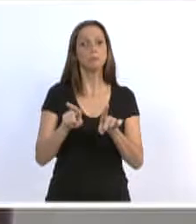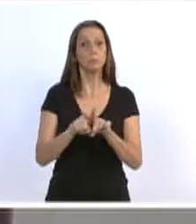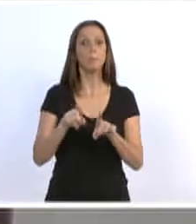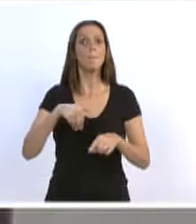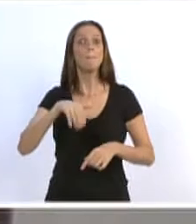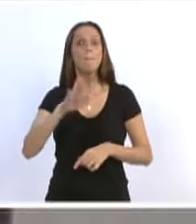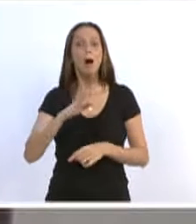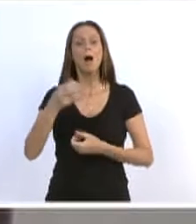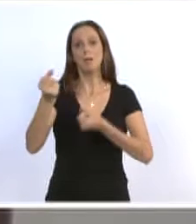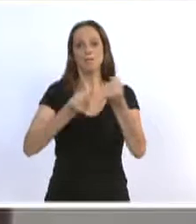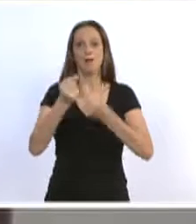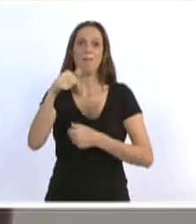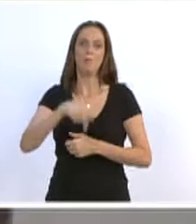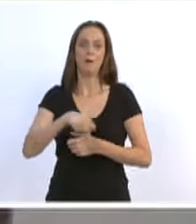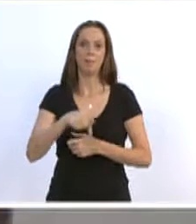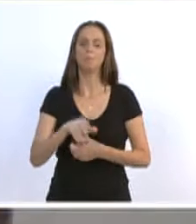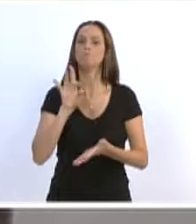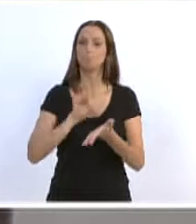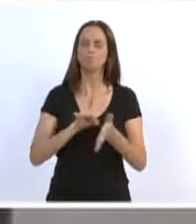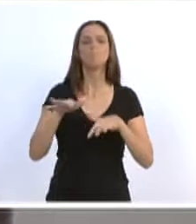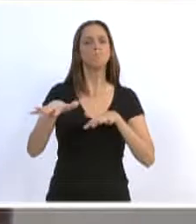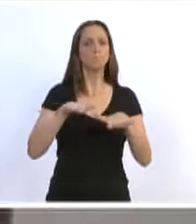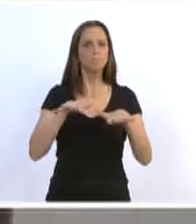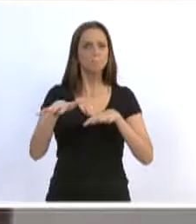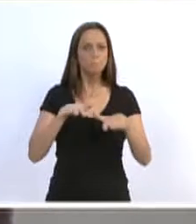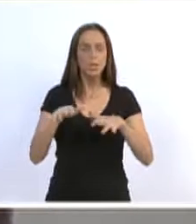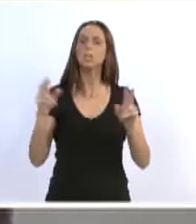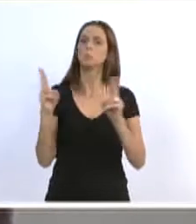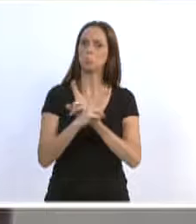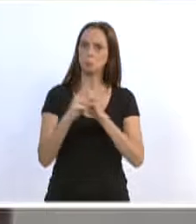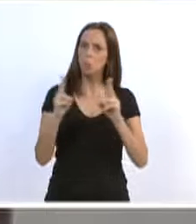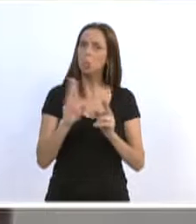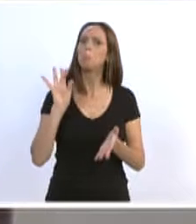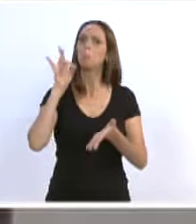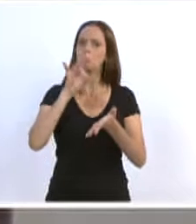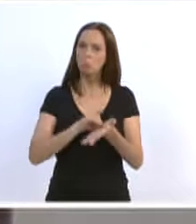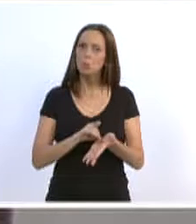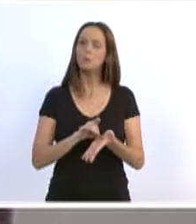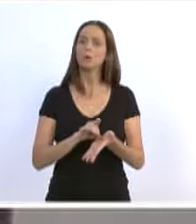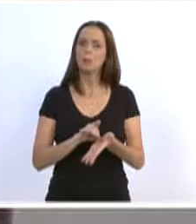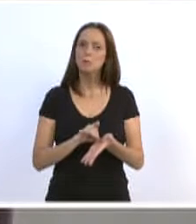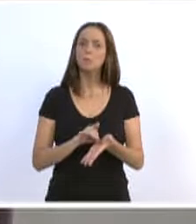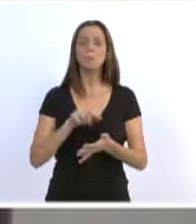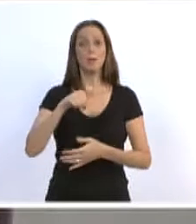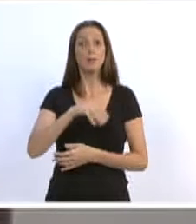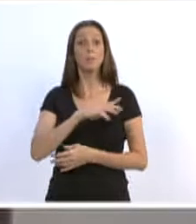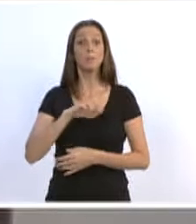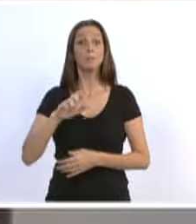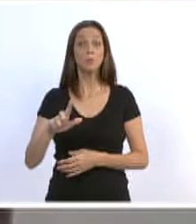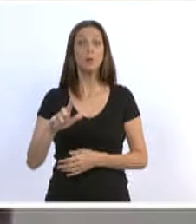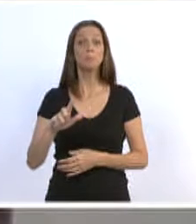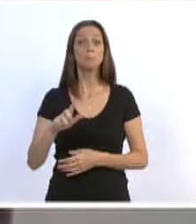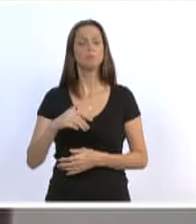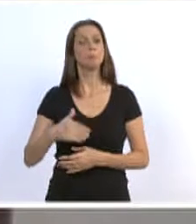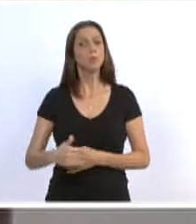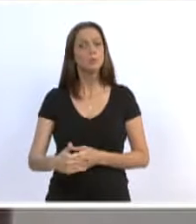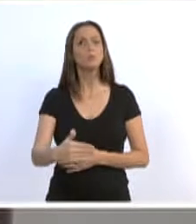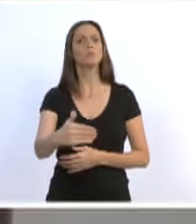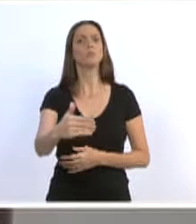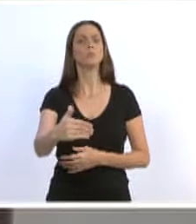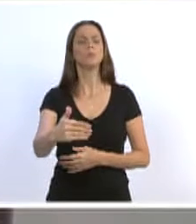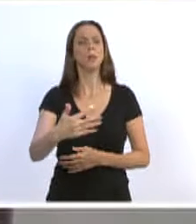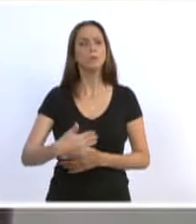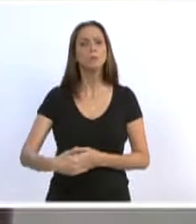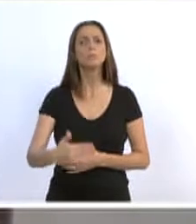de blumenau quer dizer a mobilidade urbana alba entende mas realmente blumenau nos próximos no